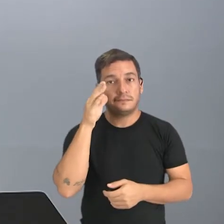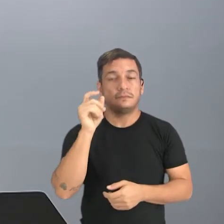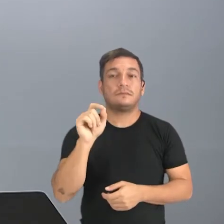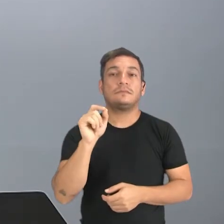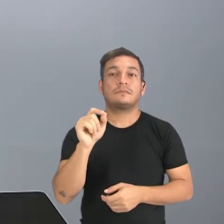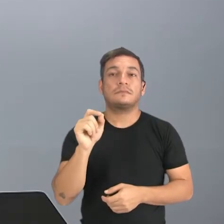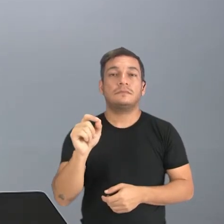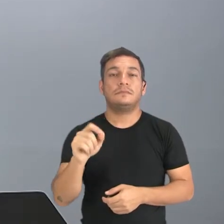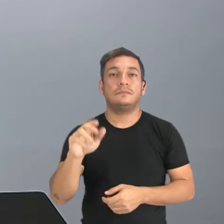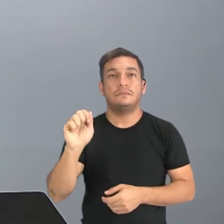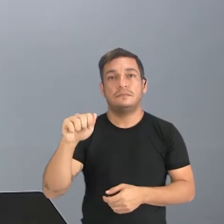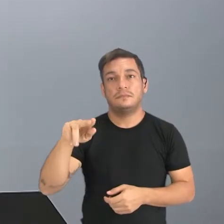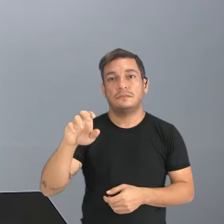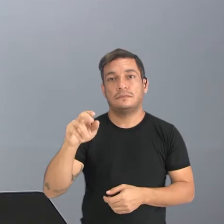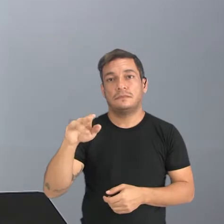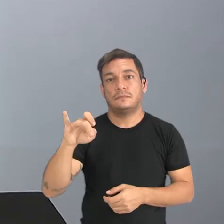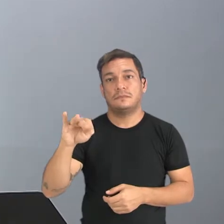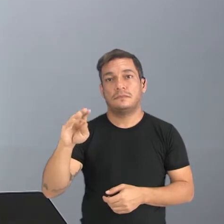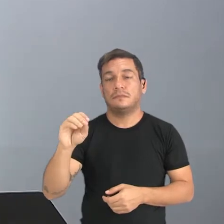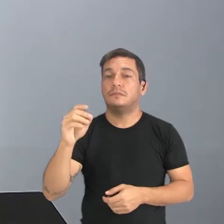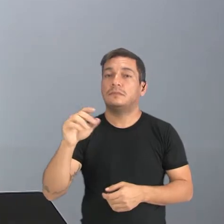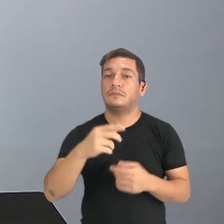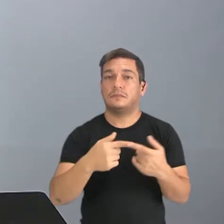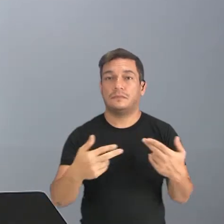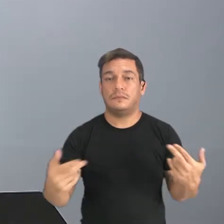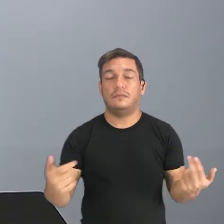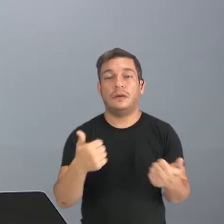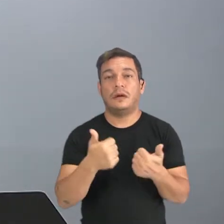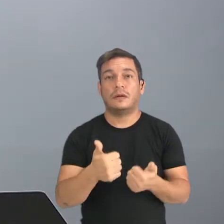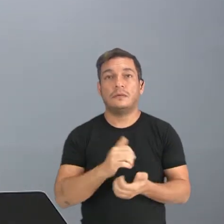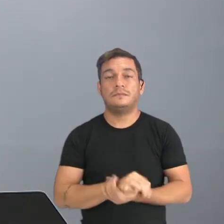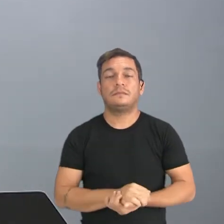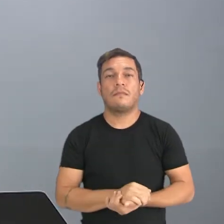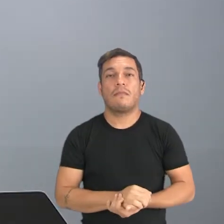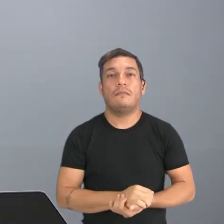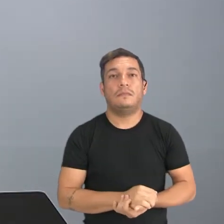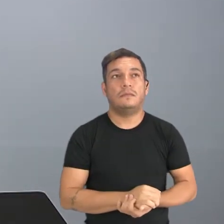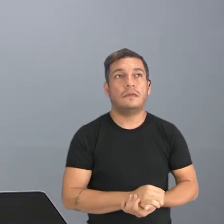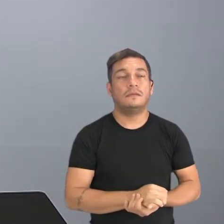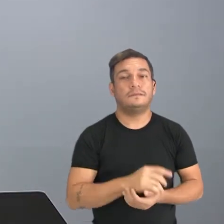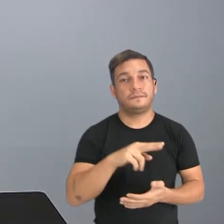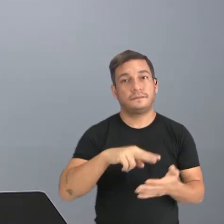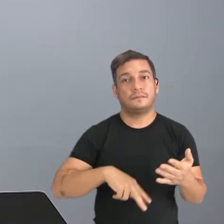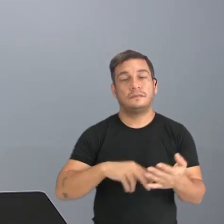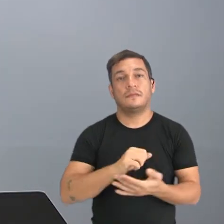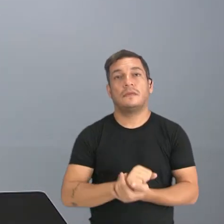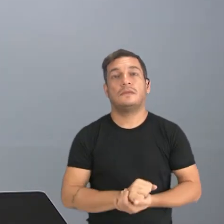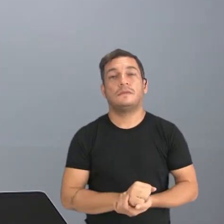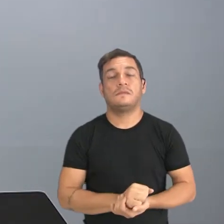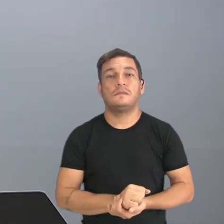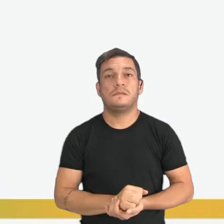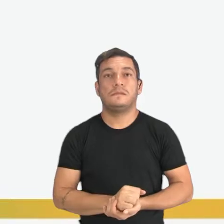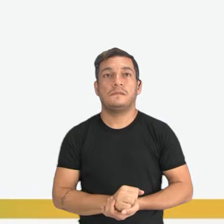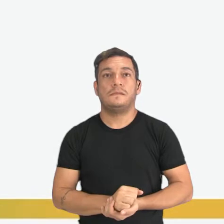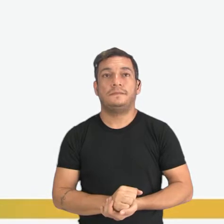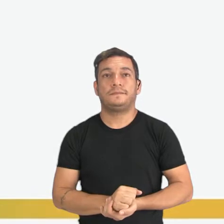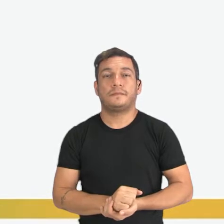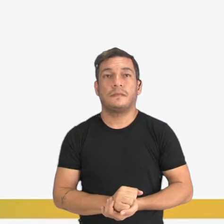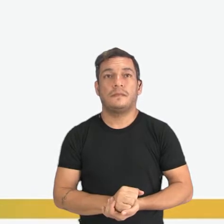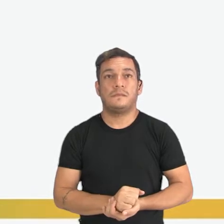sobre aquecimento de objetos. Tudo bem? Vamos lá fazer a leitura?